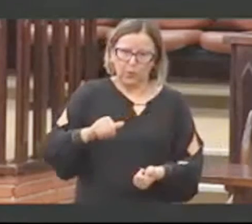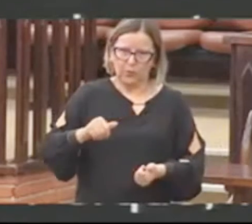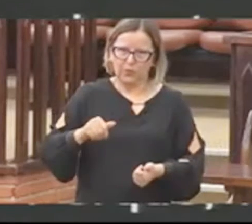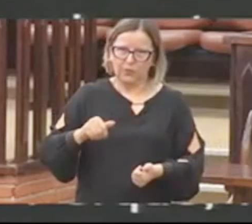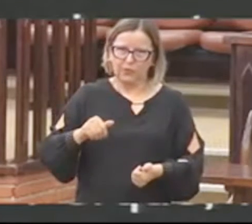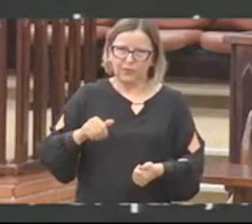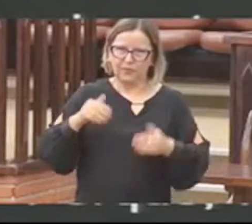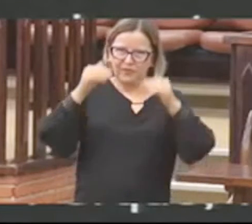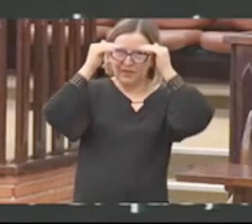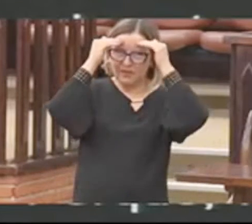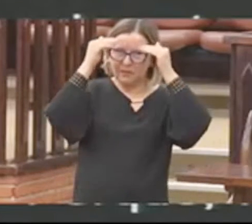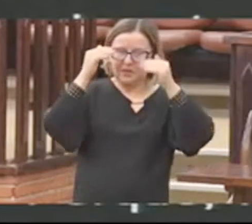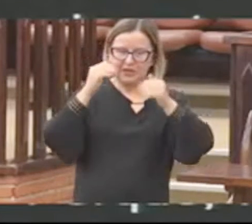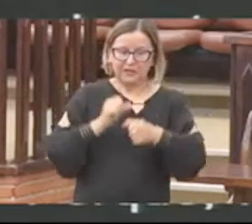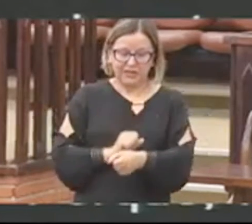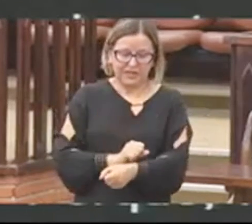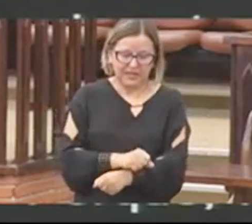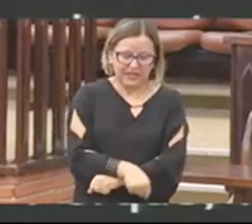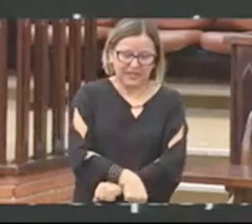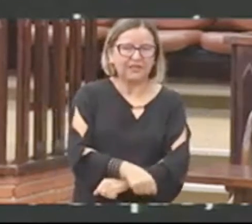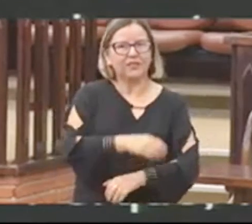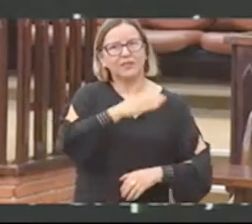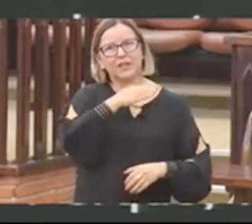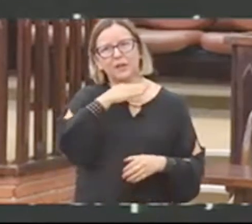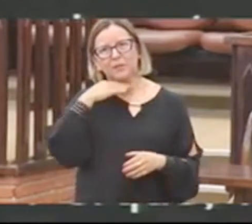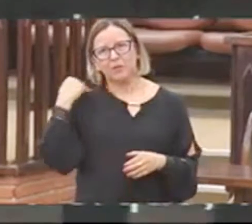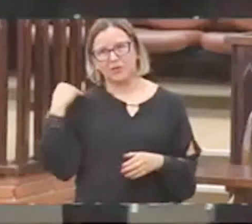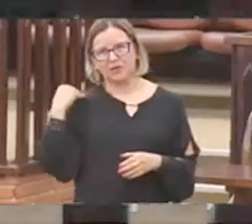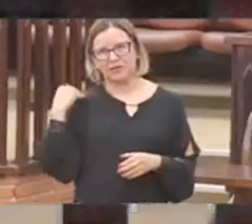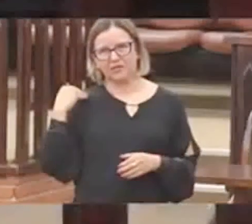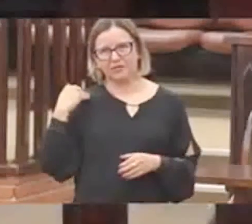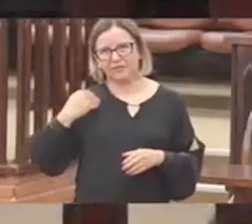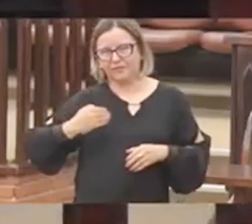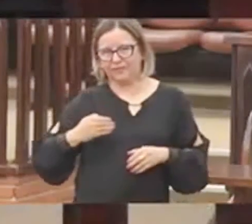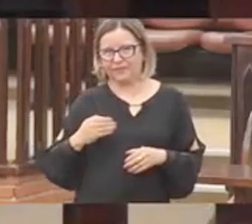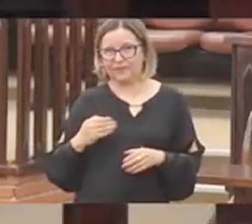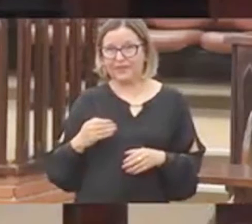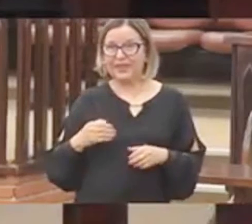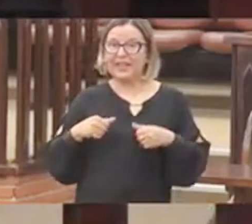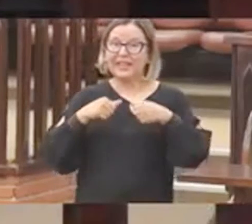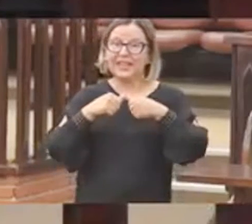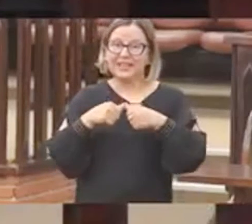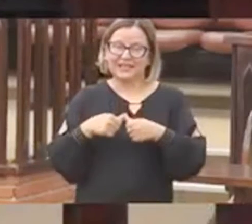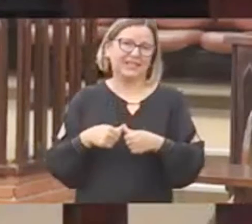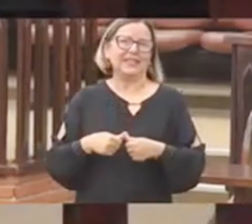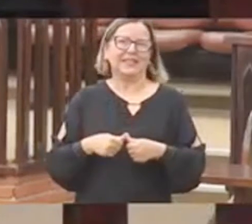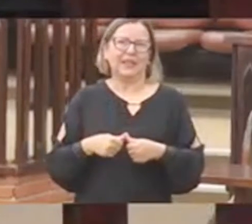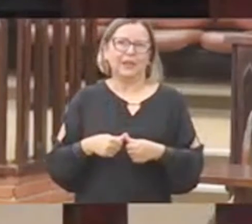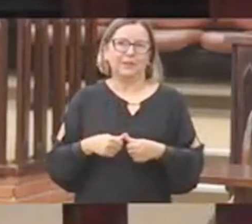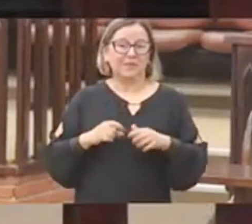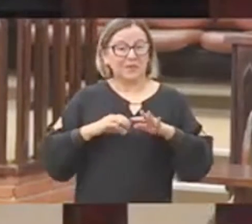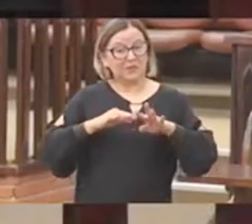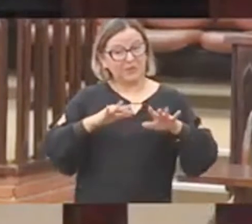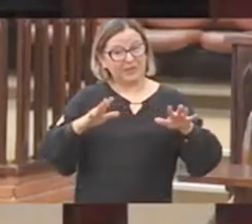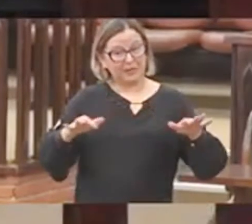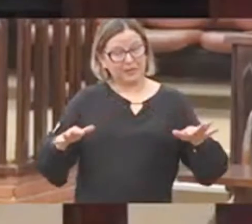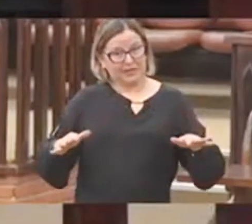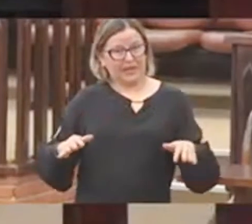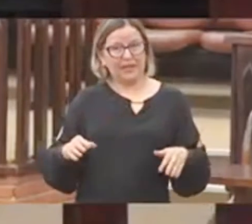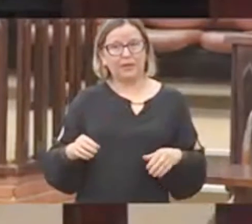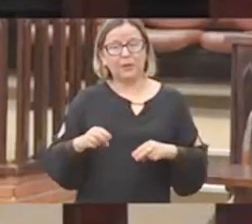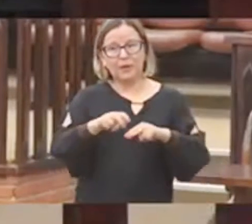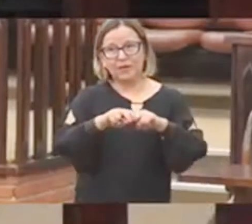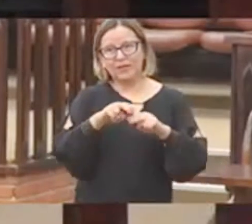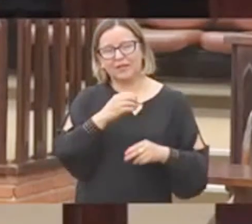morte. Está em decadência e infectado pelo vírus do pecado. Romanos capítulo